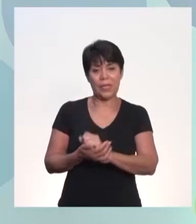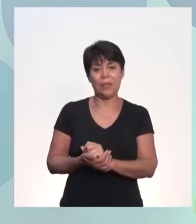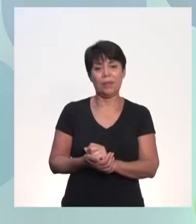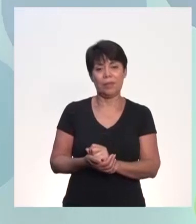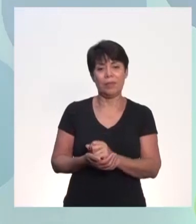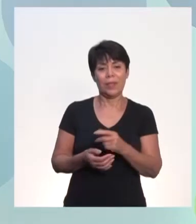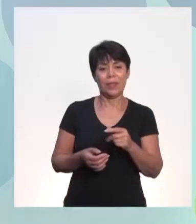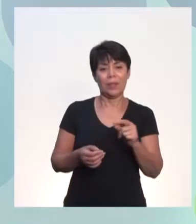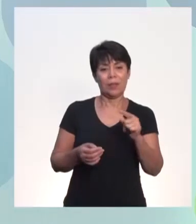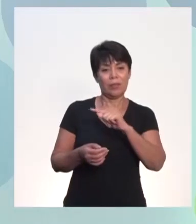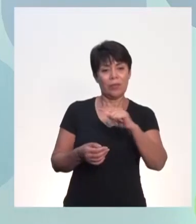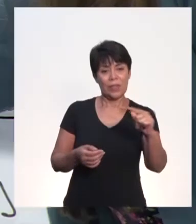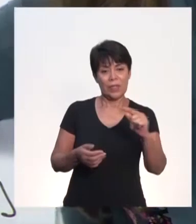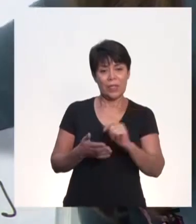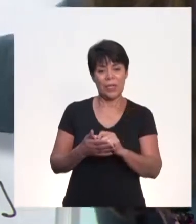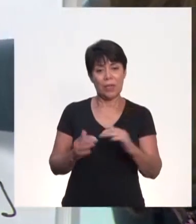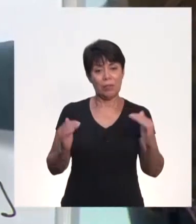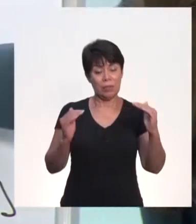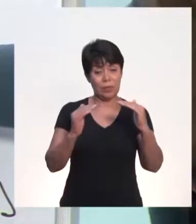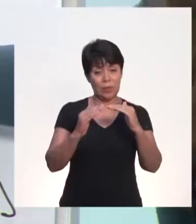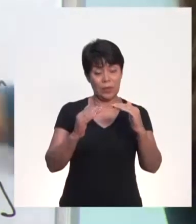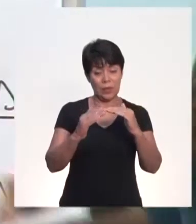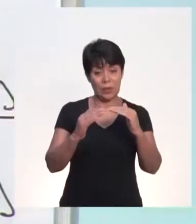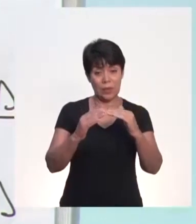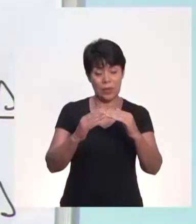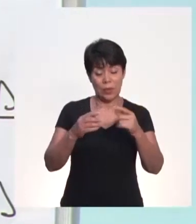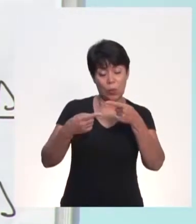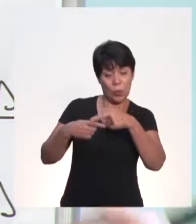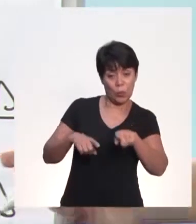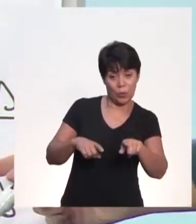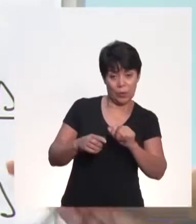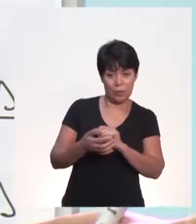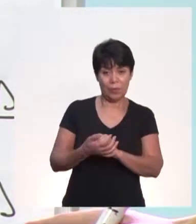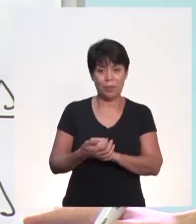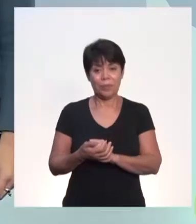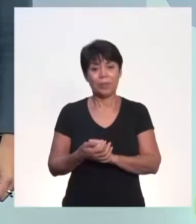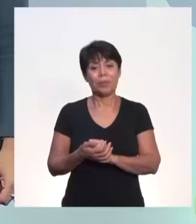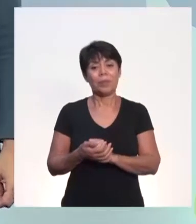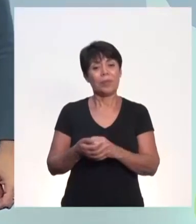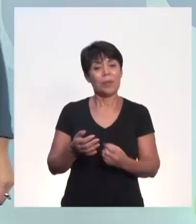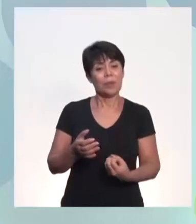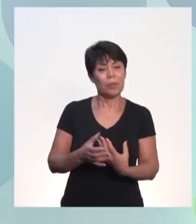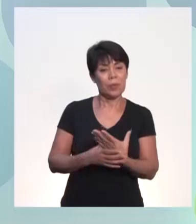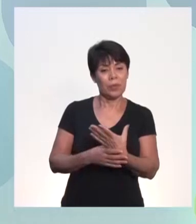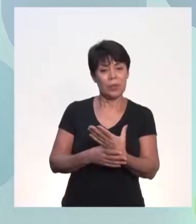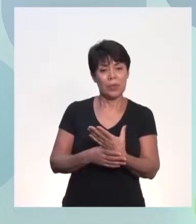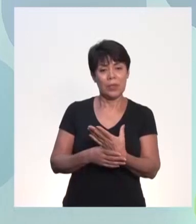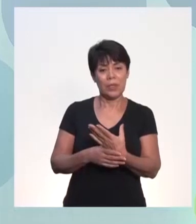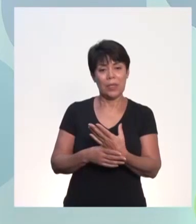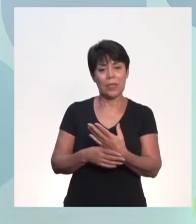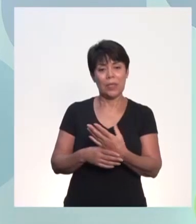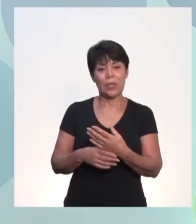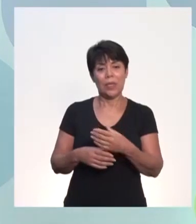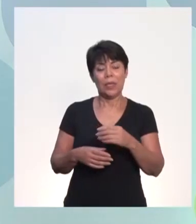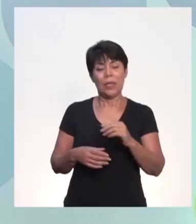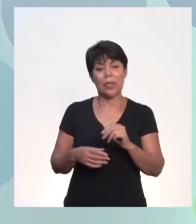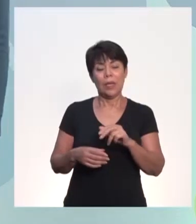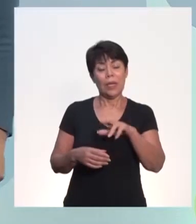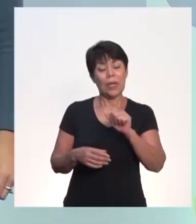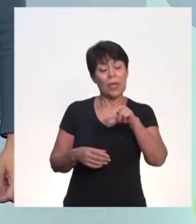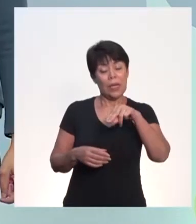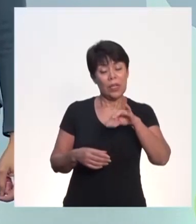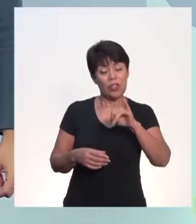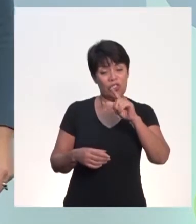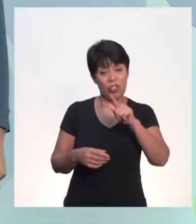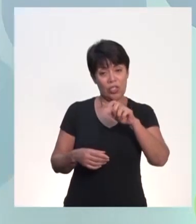vacinas. Então, a vacina está relacionada ao combate. Produzidas com os mesmos antígenos